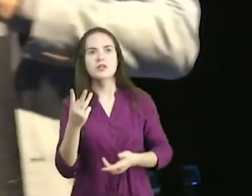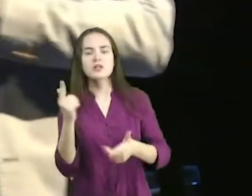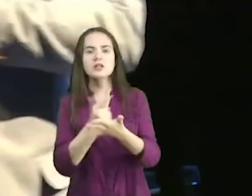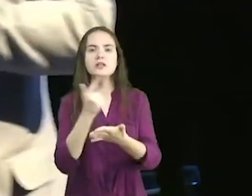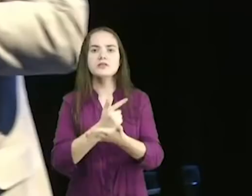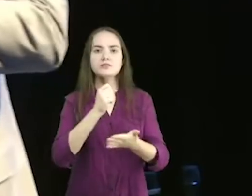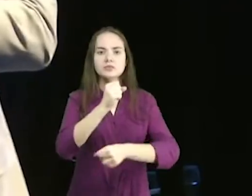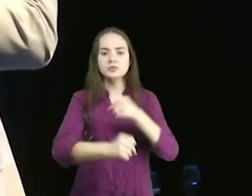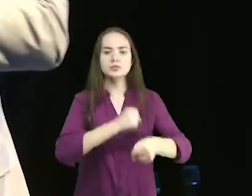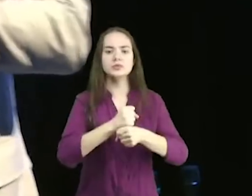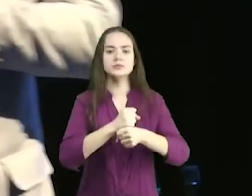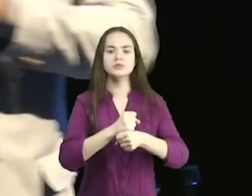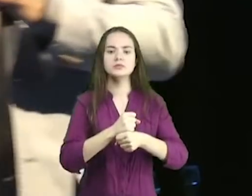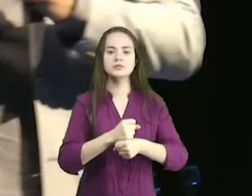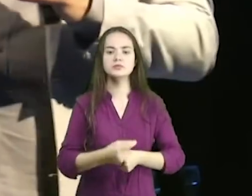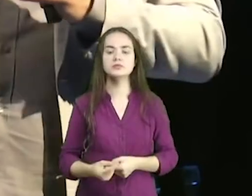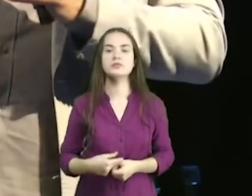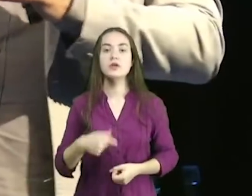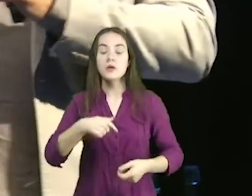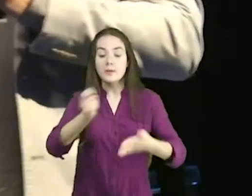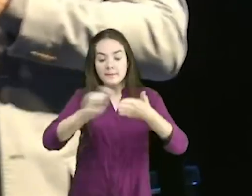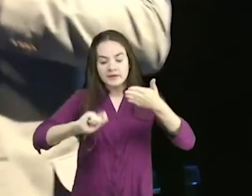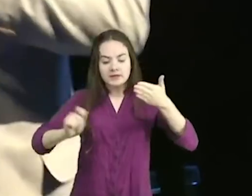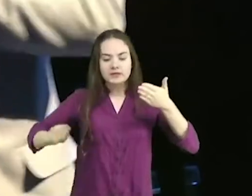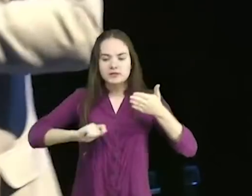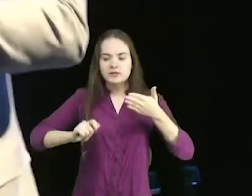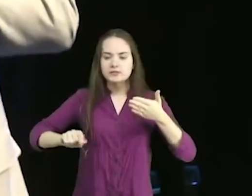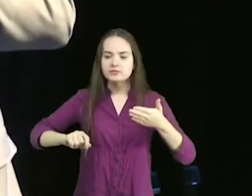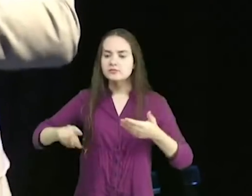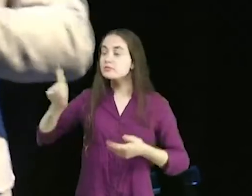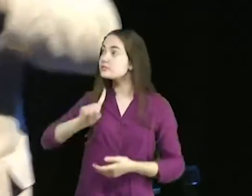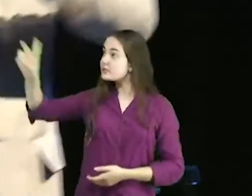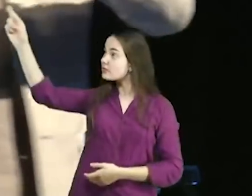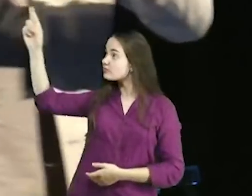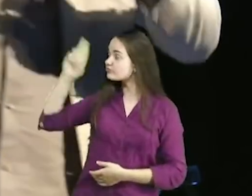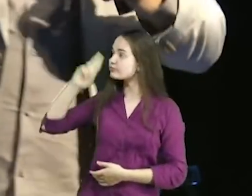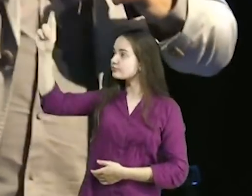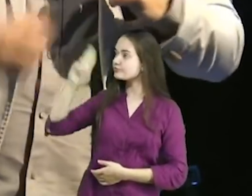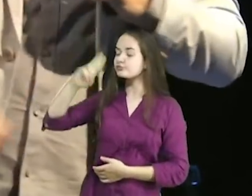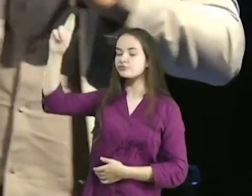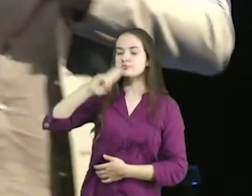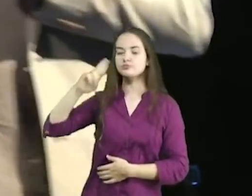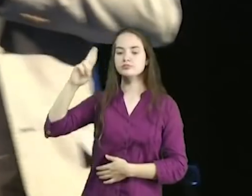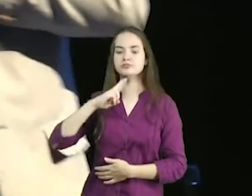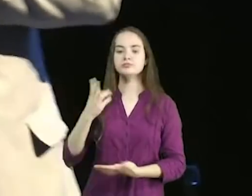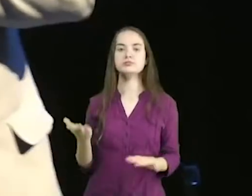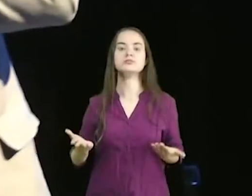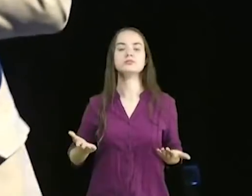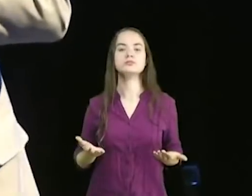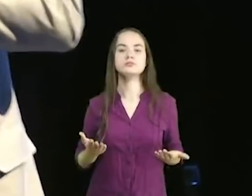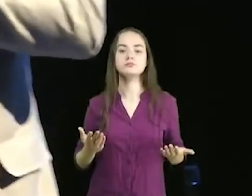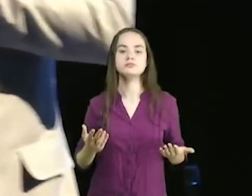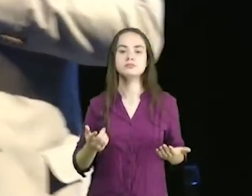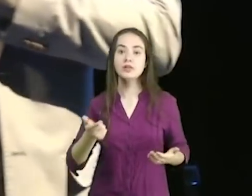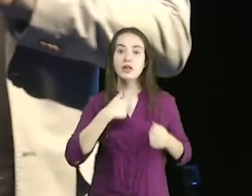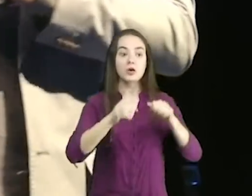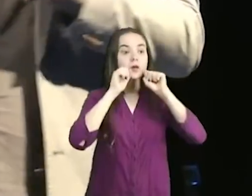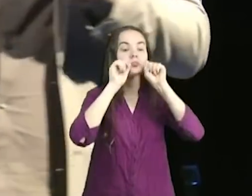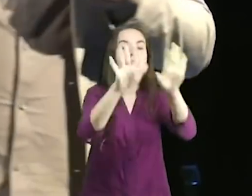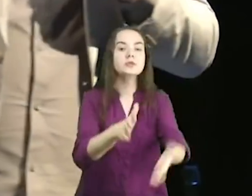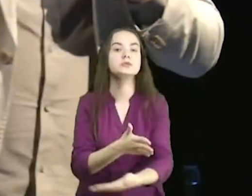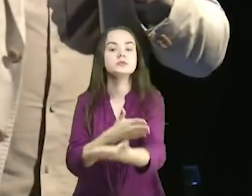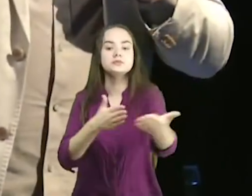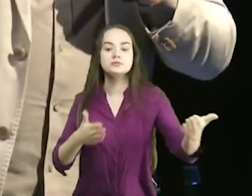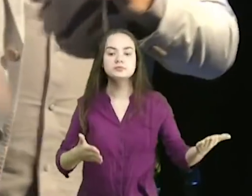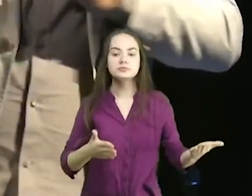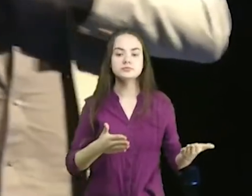quanto mais eu penso, porque quanto mais eu escrevo, mais resposta, mais fonte vem do Senhor para mim, para eu transferir para você, para eu lançar sobre